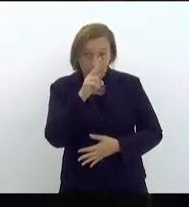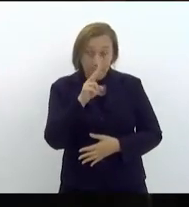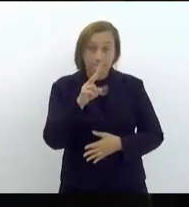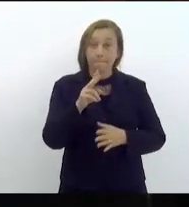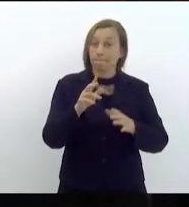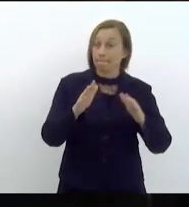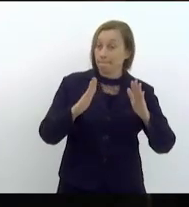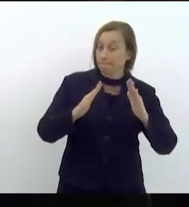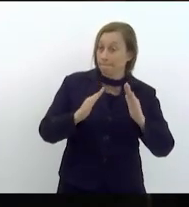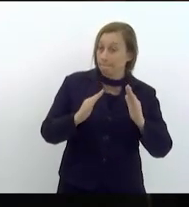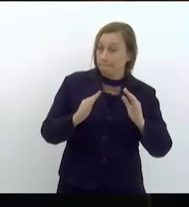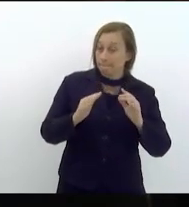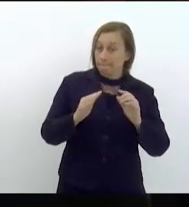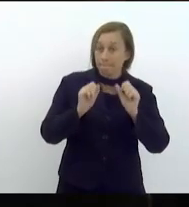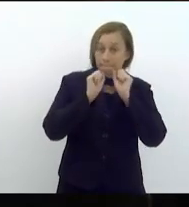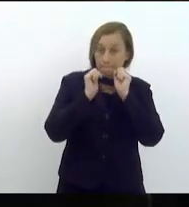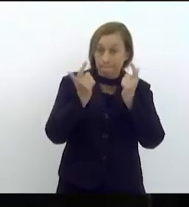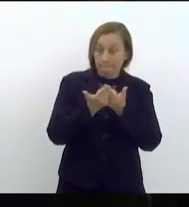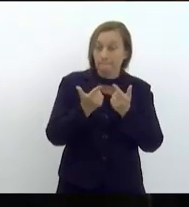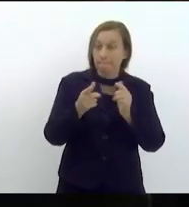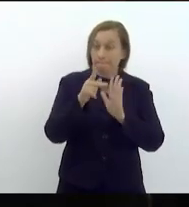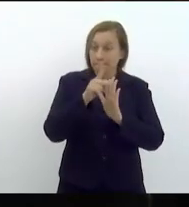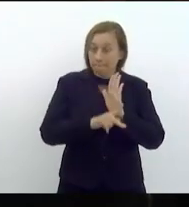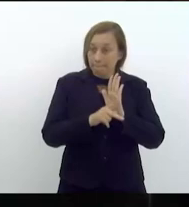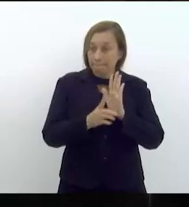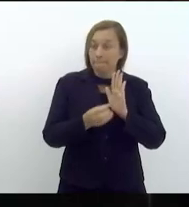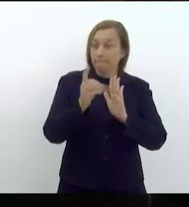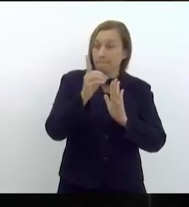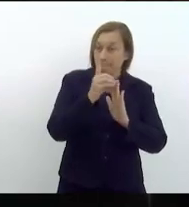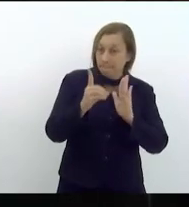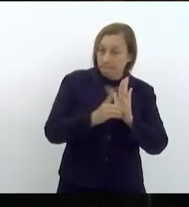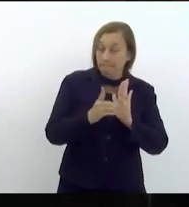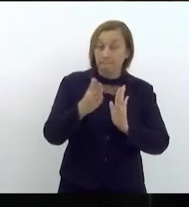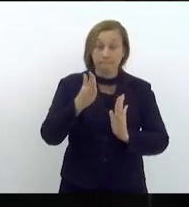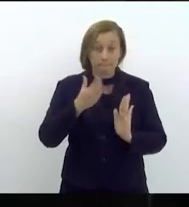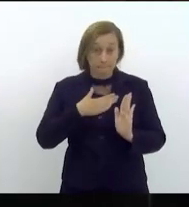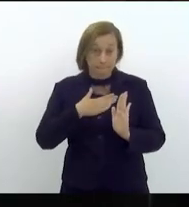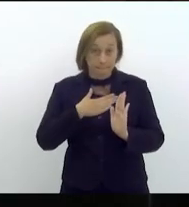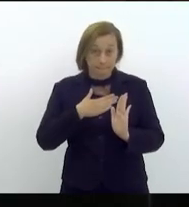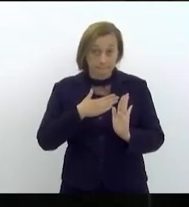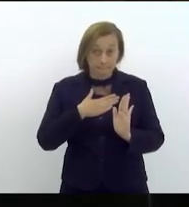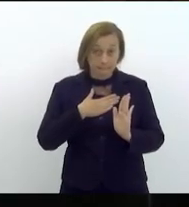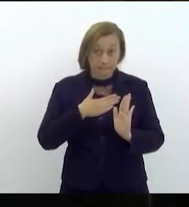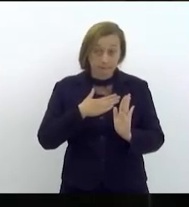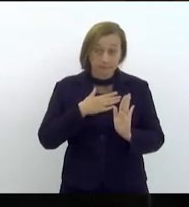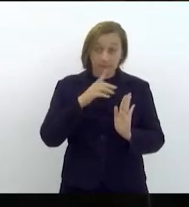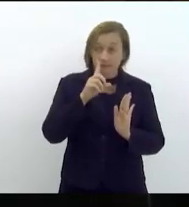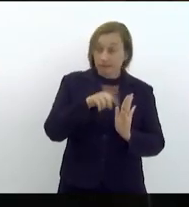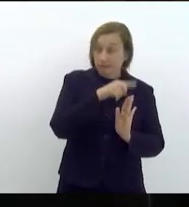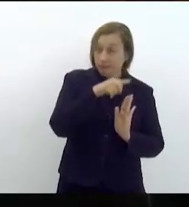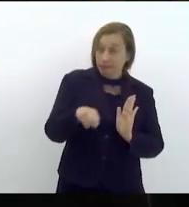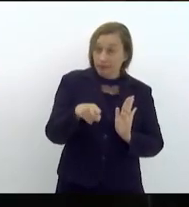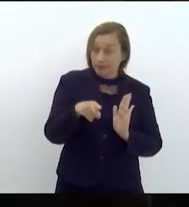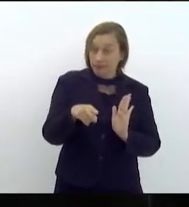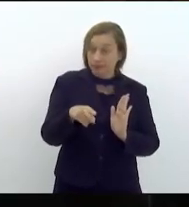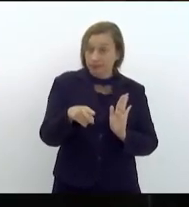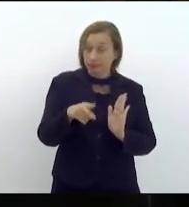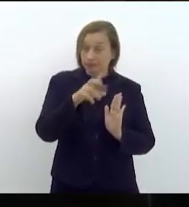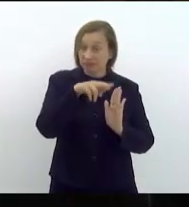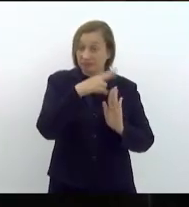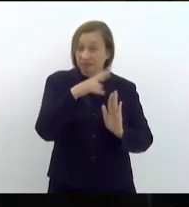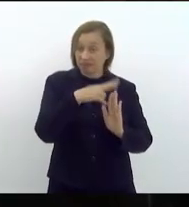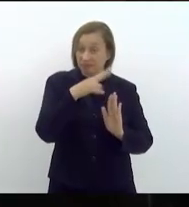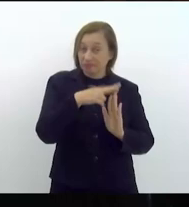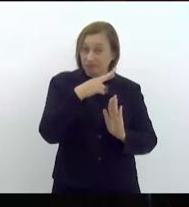nessa casa um projeto de decreto legislativo de minha autoria que suspende de vez essa resolução